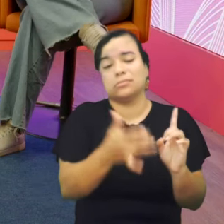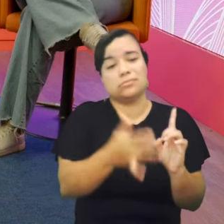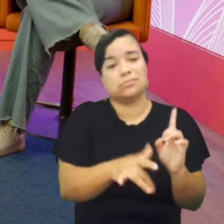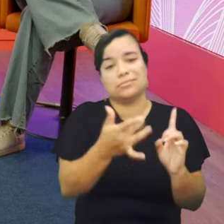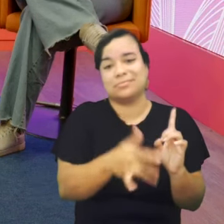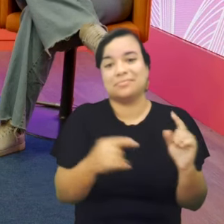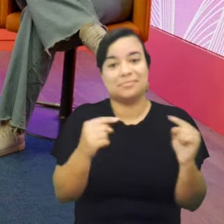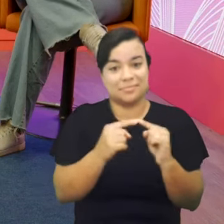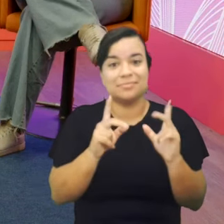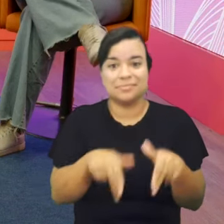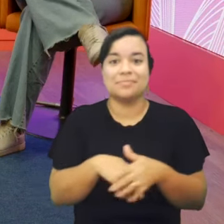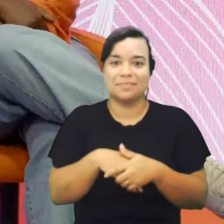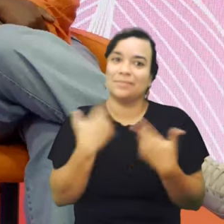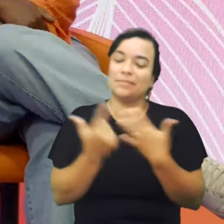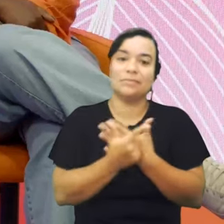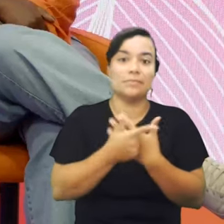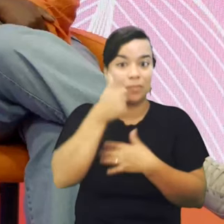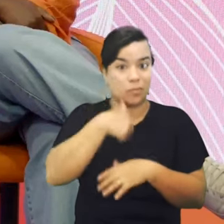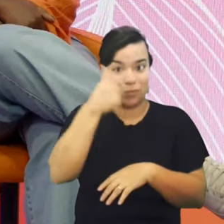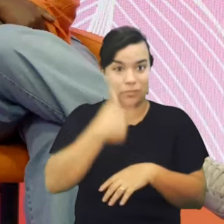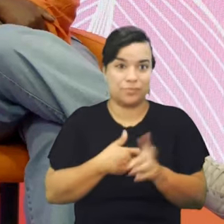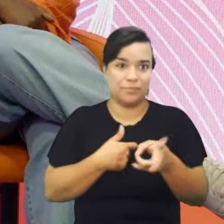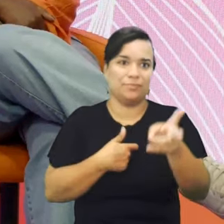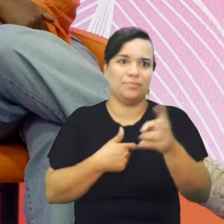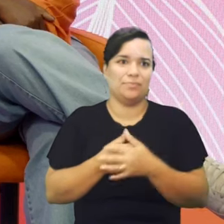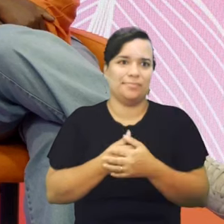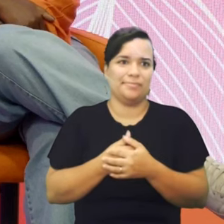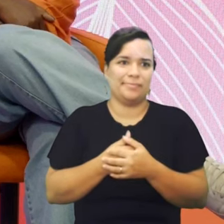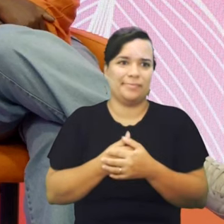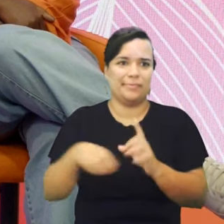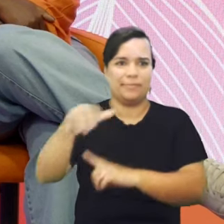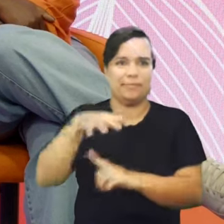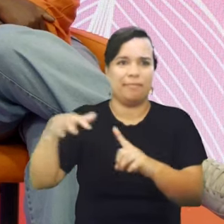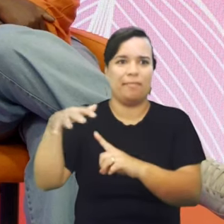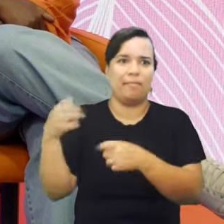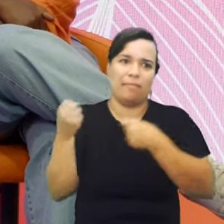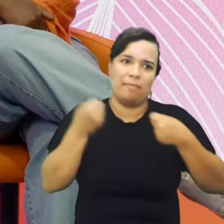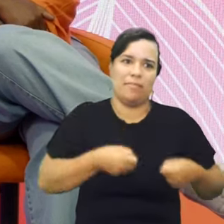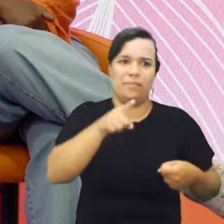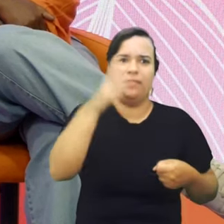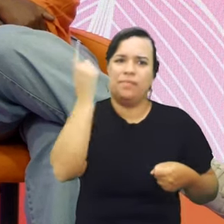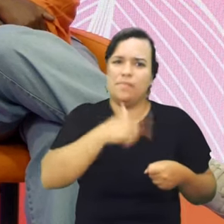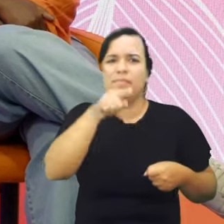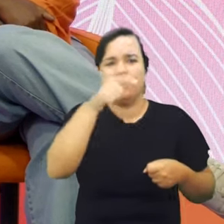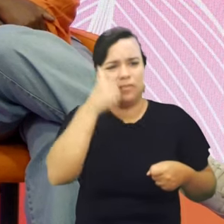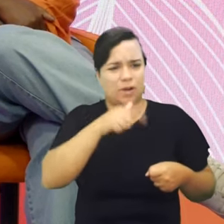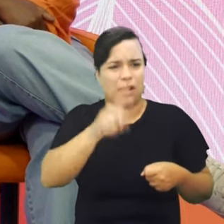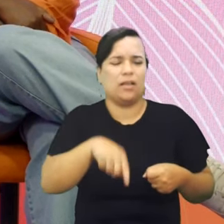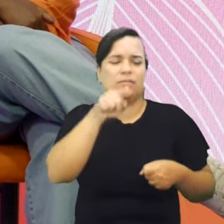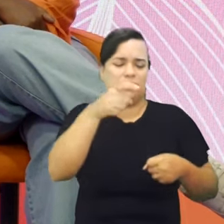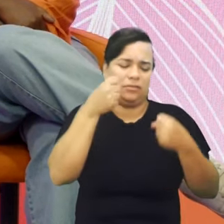de ser mulher, né? Então, a mesma sociedade que sobrecarrega a gente fala, nossa, mas você consegue, você é mulher, você é guerreira. Exatamente.